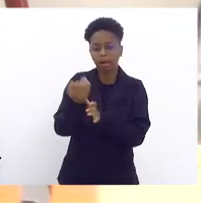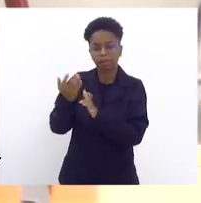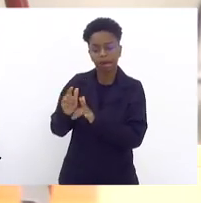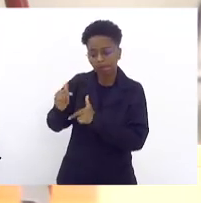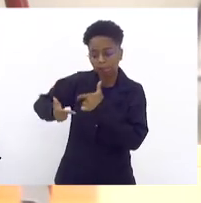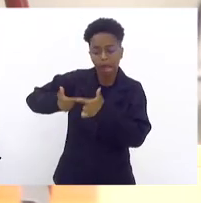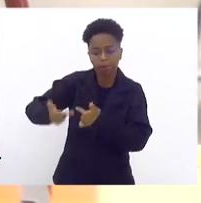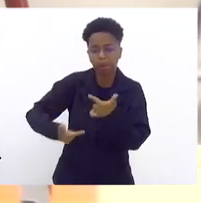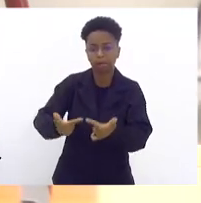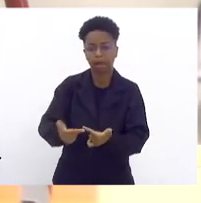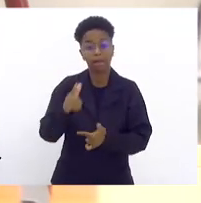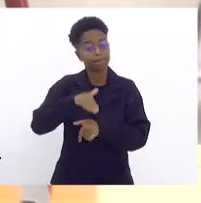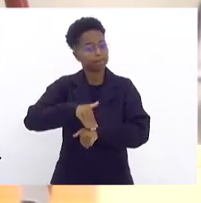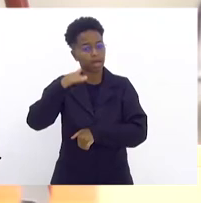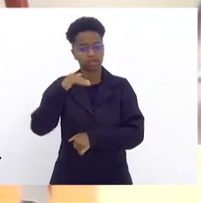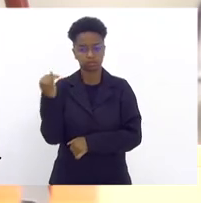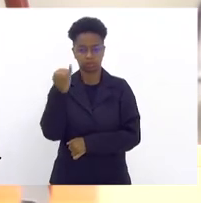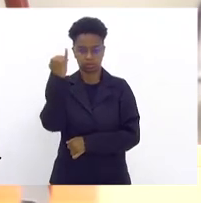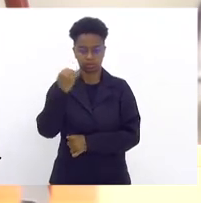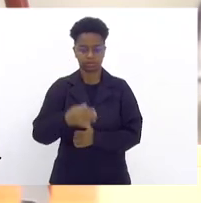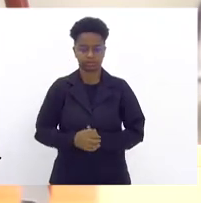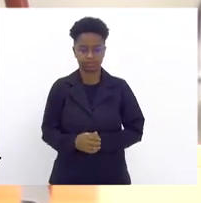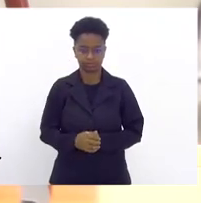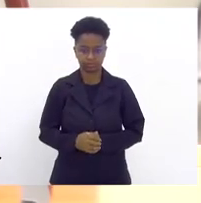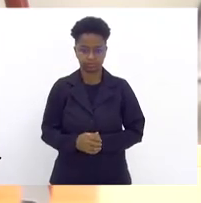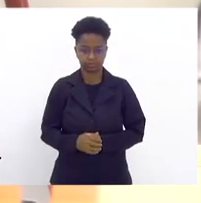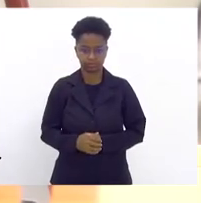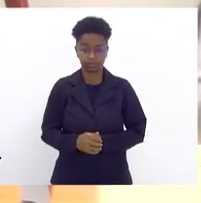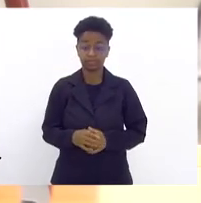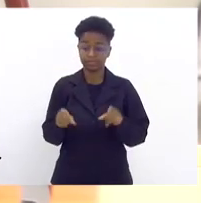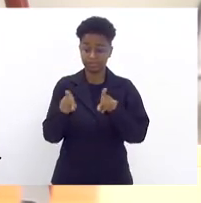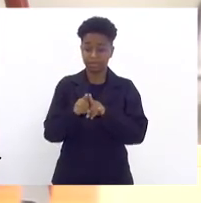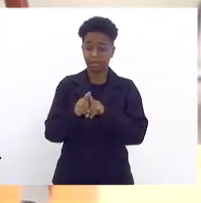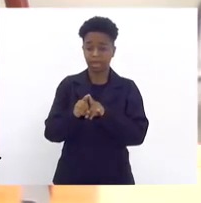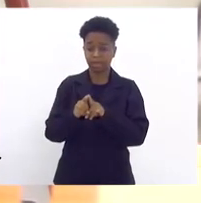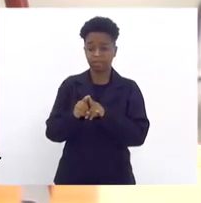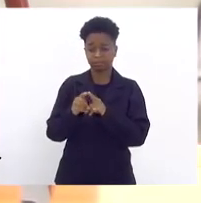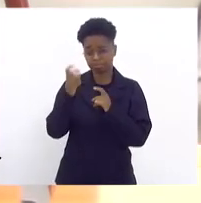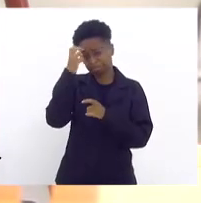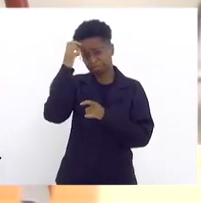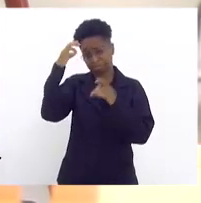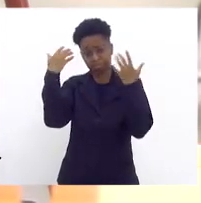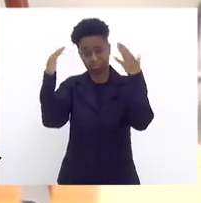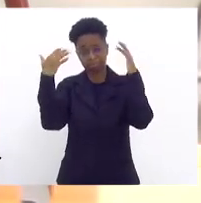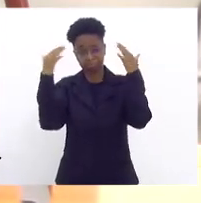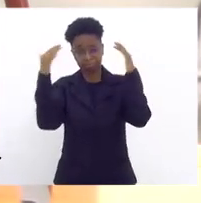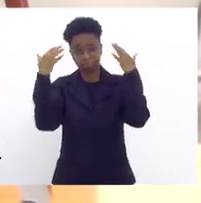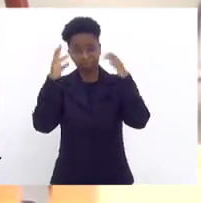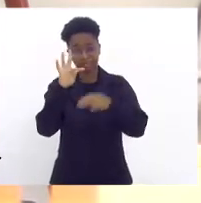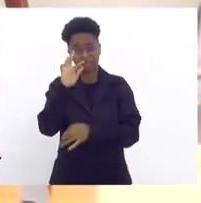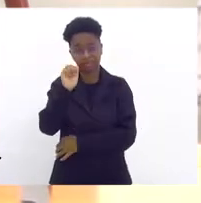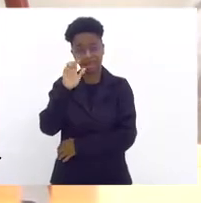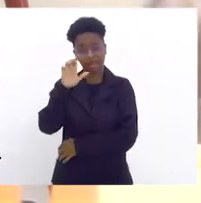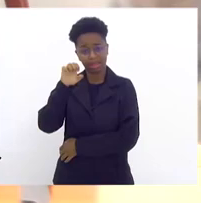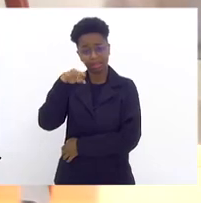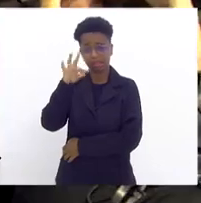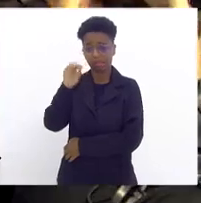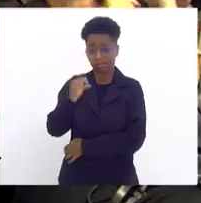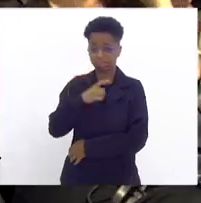isso é mais importante talentosas isso merece salva de palmas minha gente talentosas